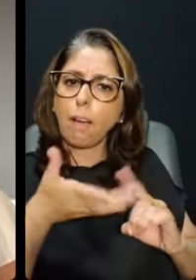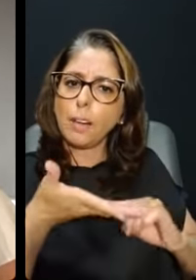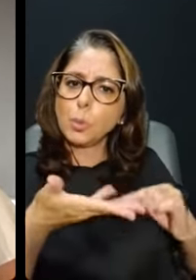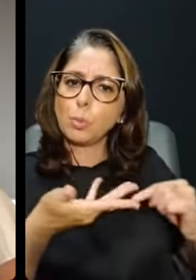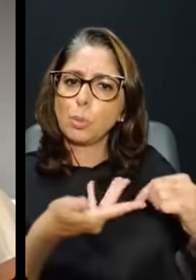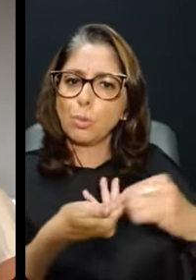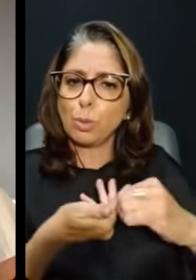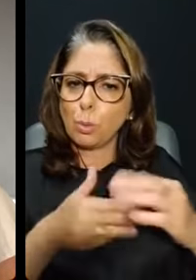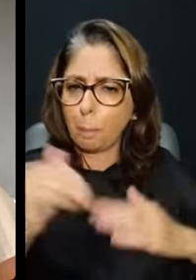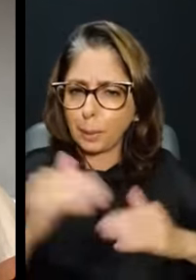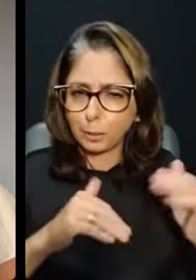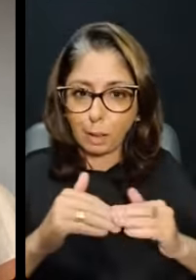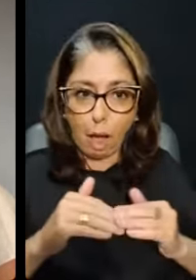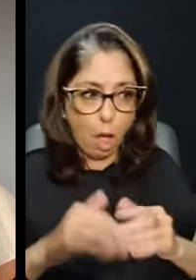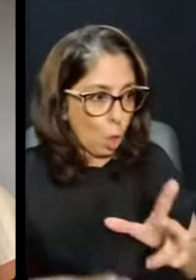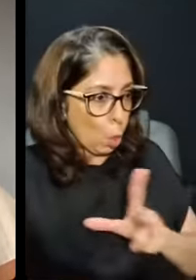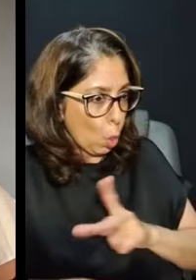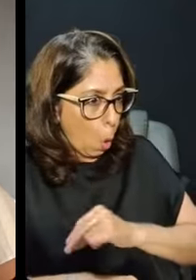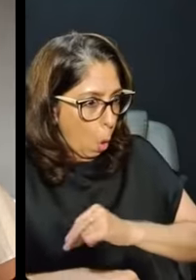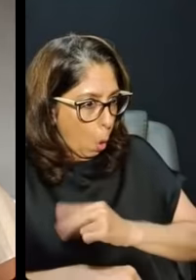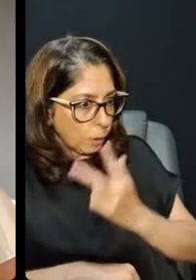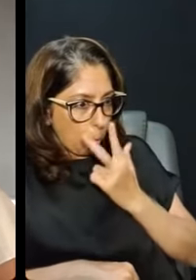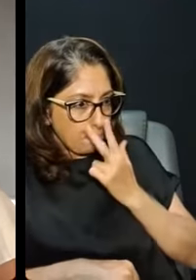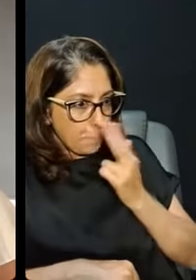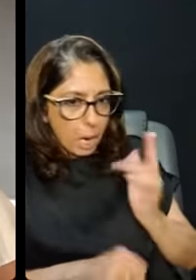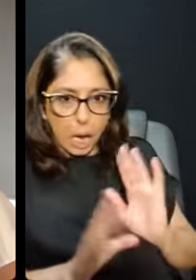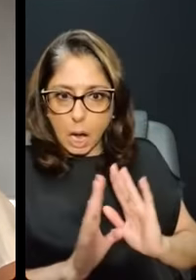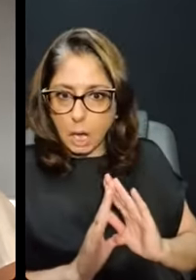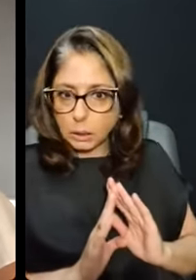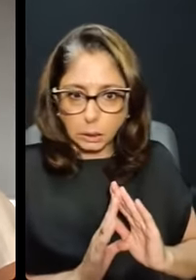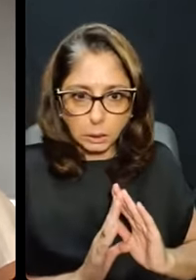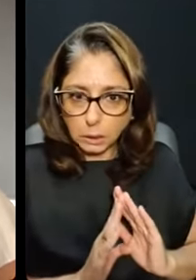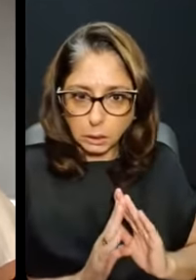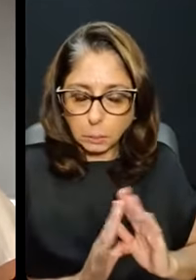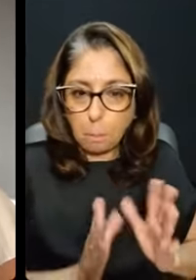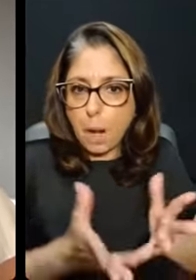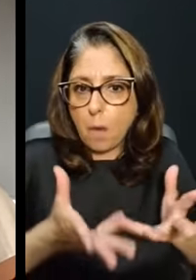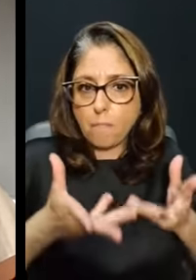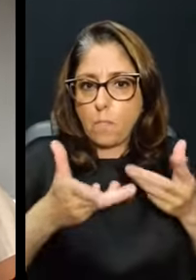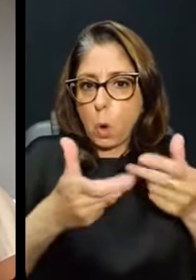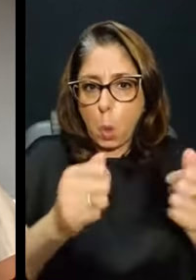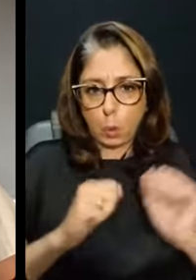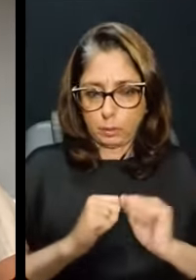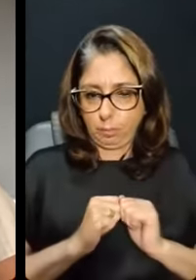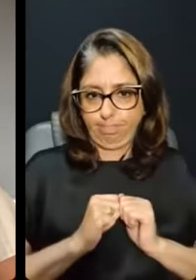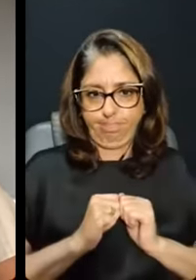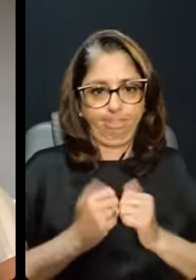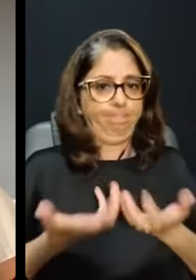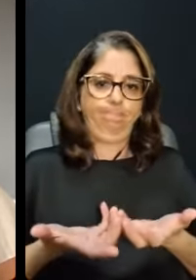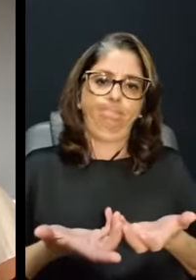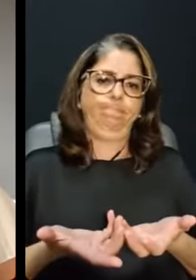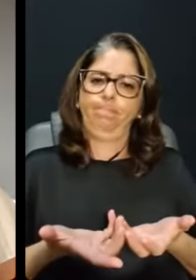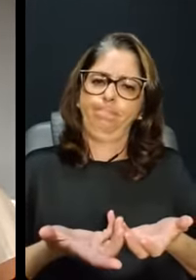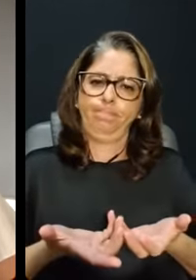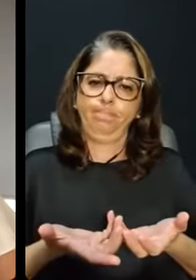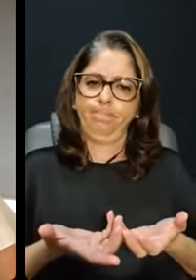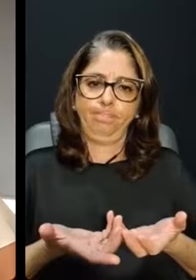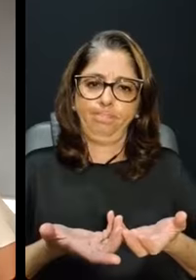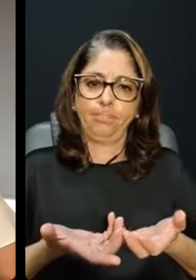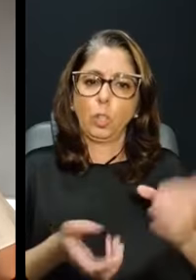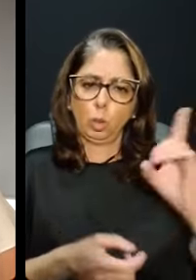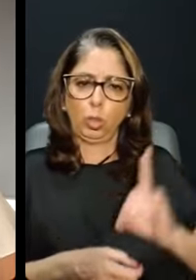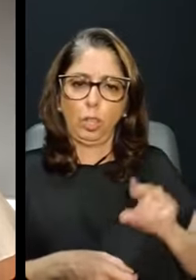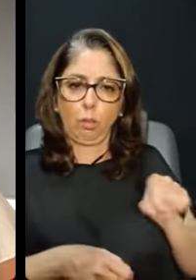Pode ser como uma pessoa com deficiência visual enxerga um quadro, ou como um quadro pintado, como que